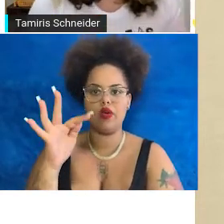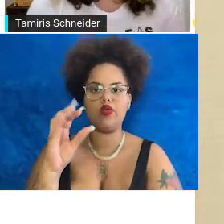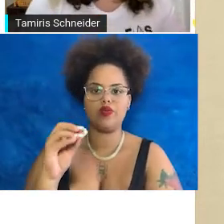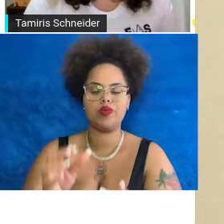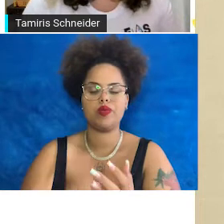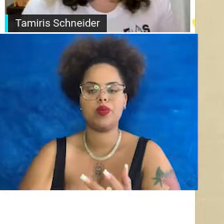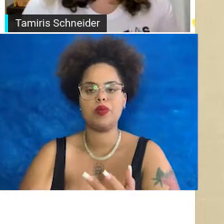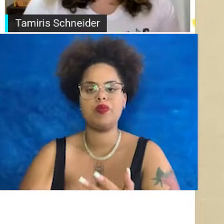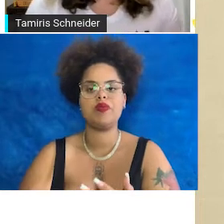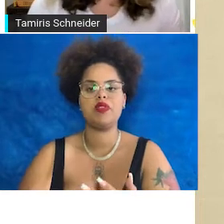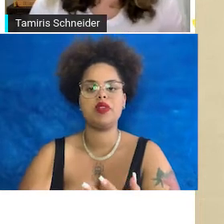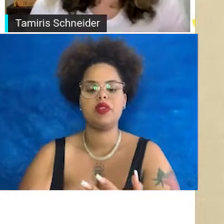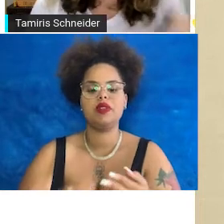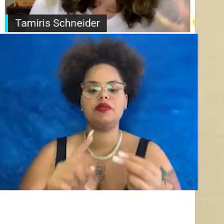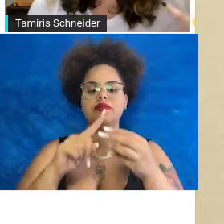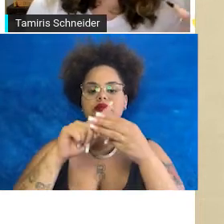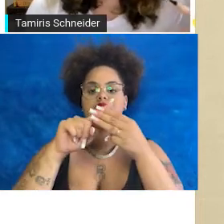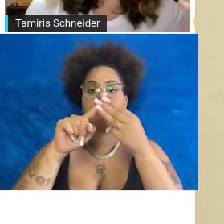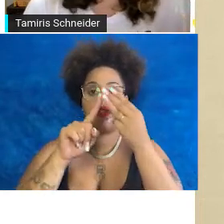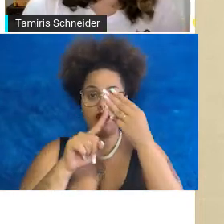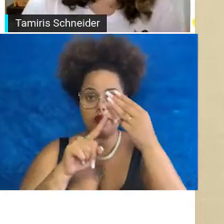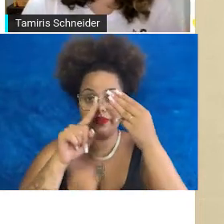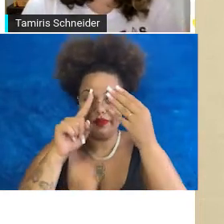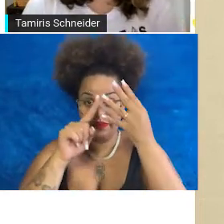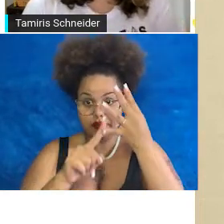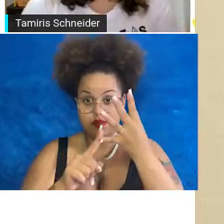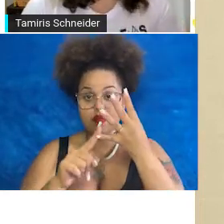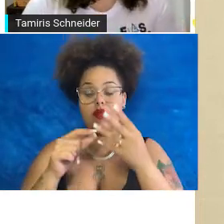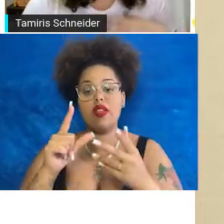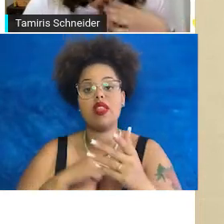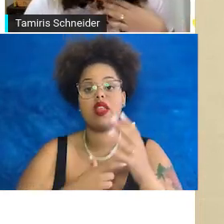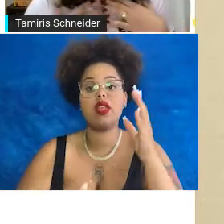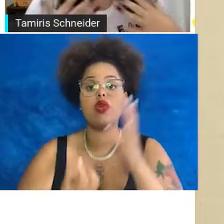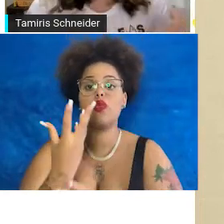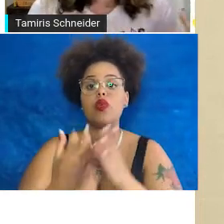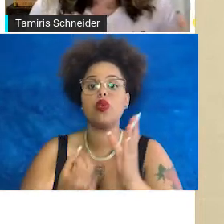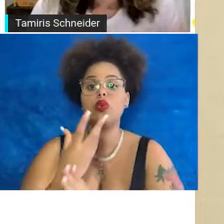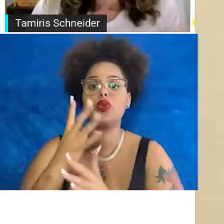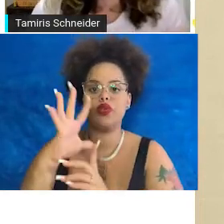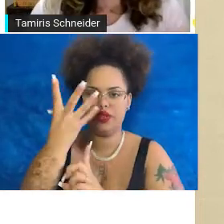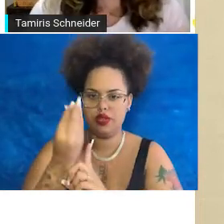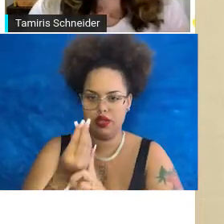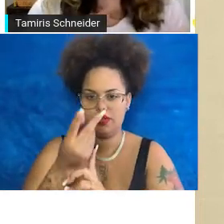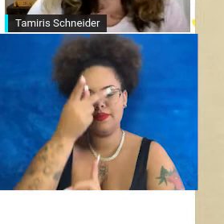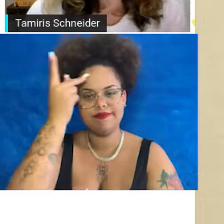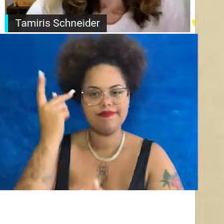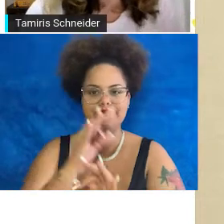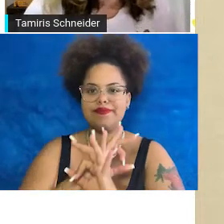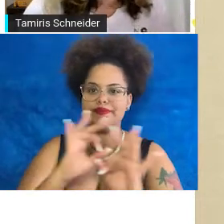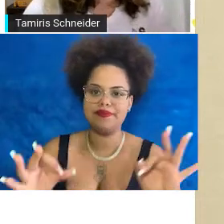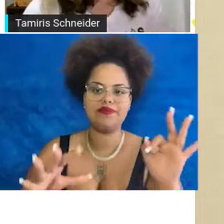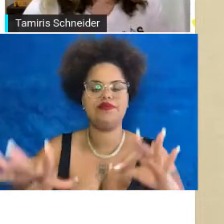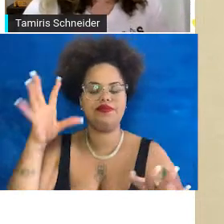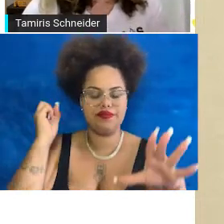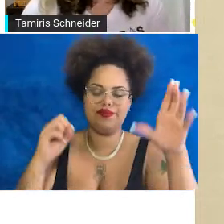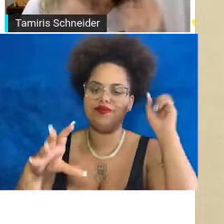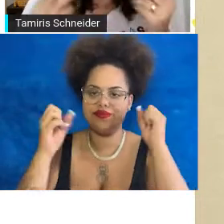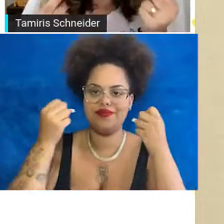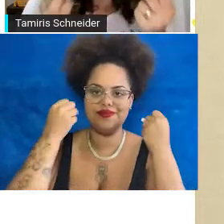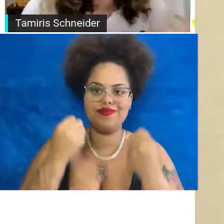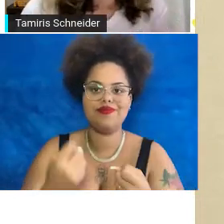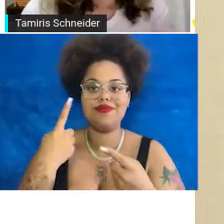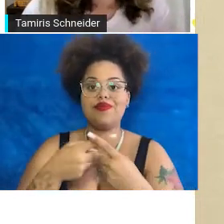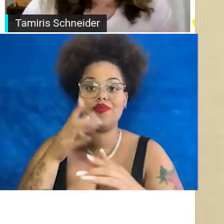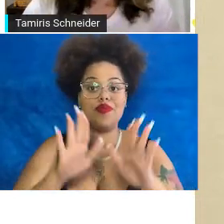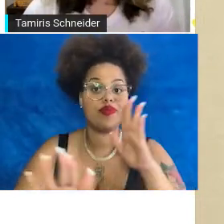Depois desses três, a gente tem o produtor de arte, uma pessoa sensacional, mas que escuta, assim, horrores, porque é quem